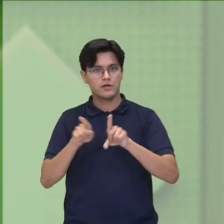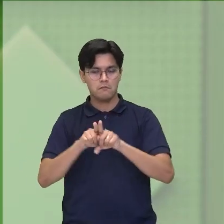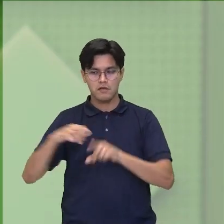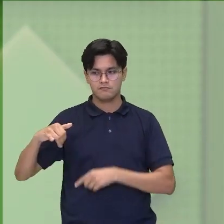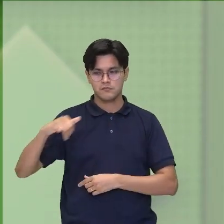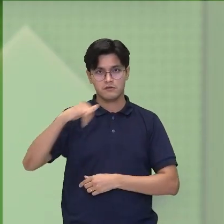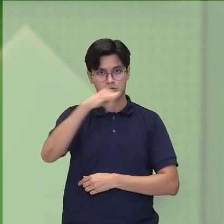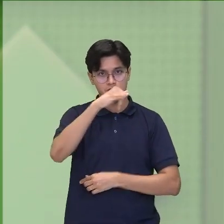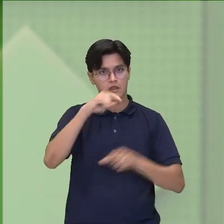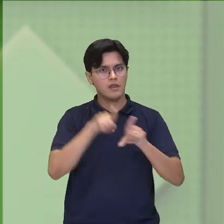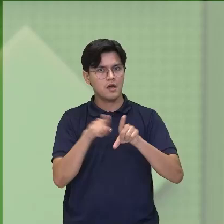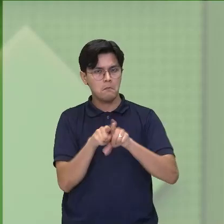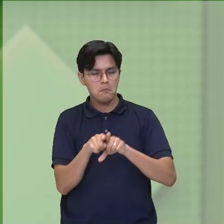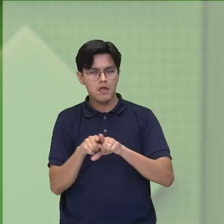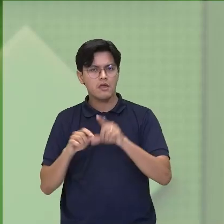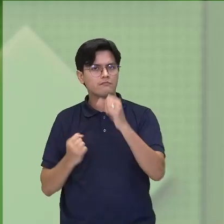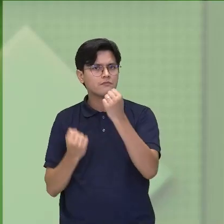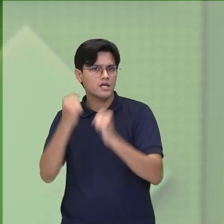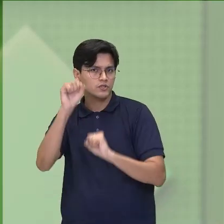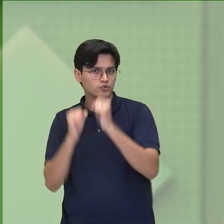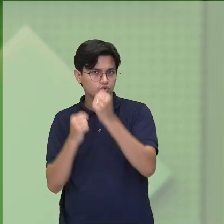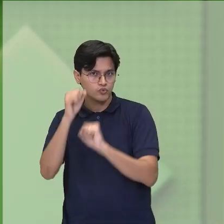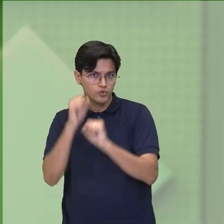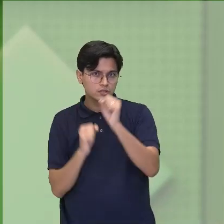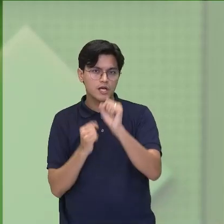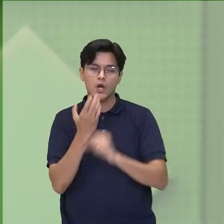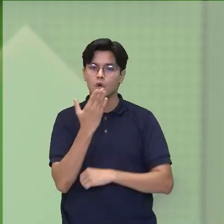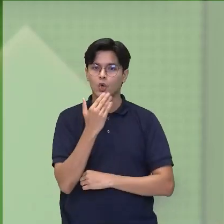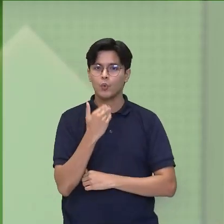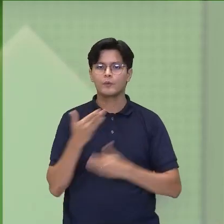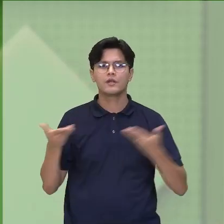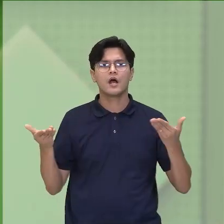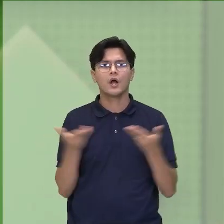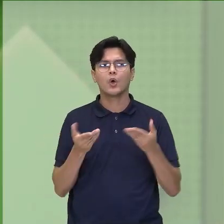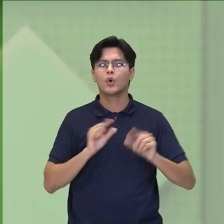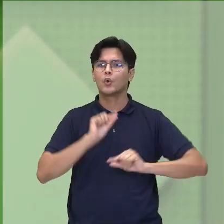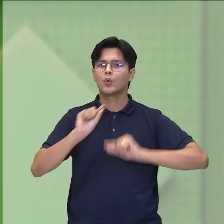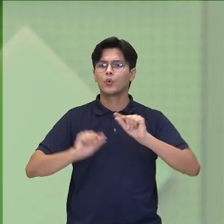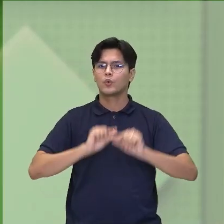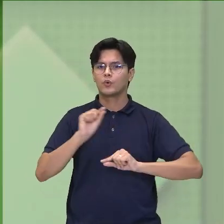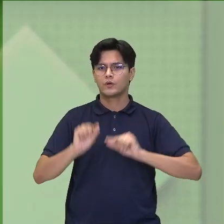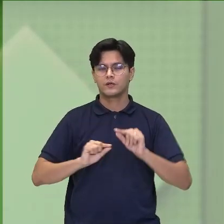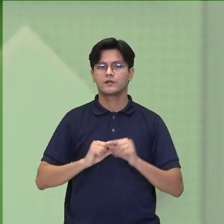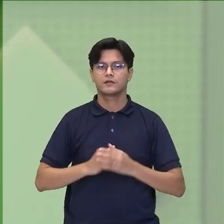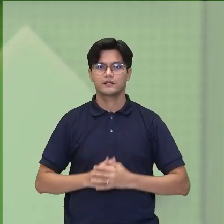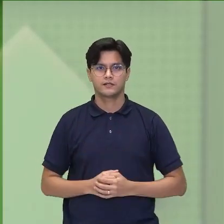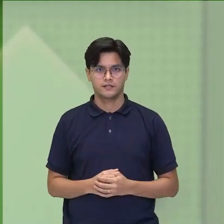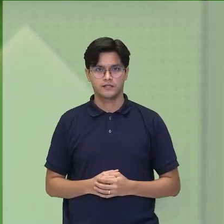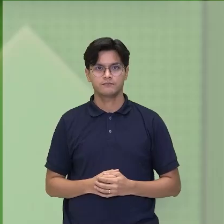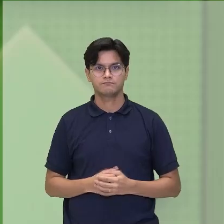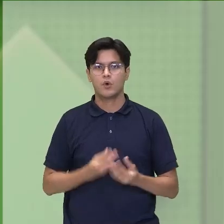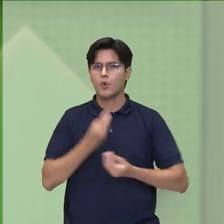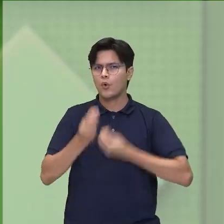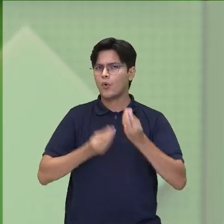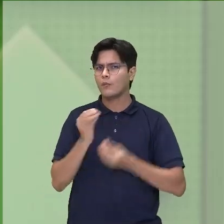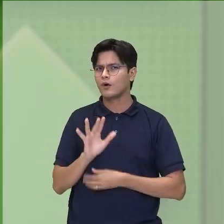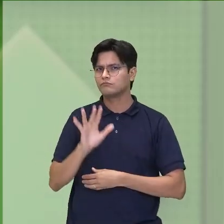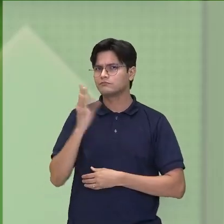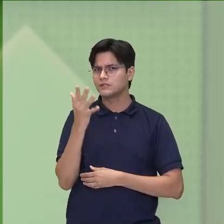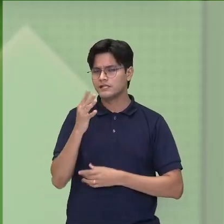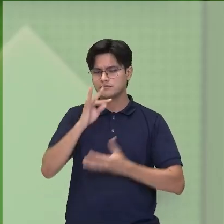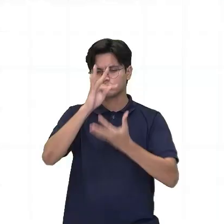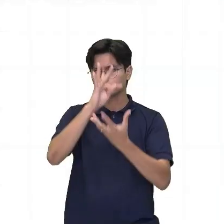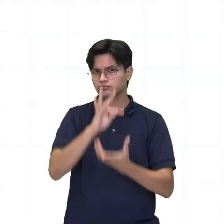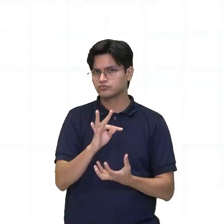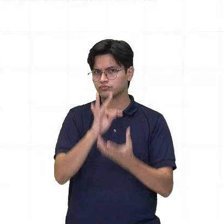indústria alimentícia. E agora passamos para os nossos eletrodomésticos, como o